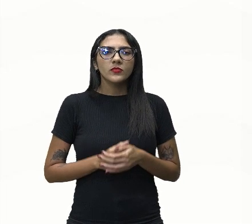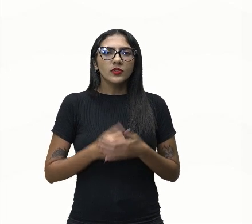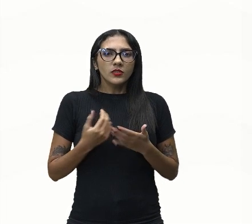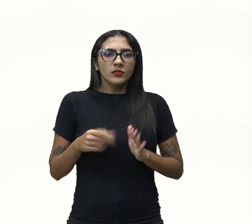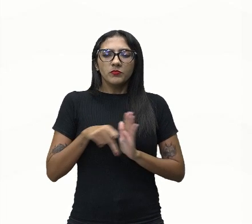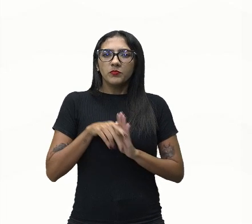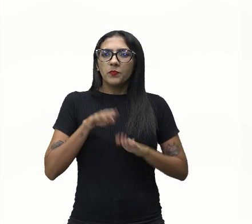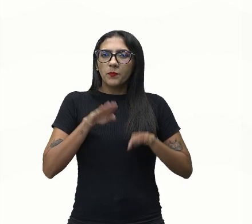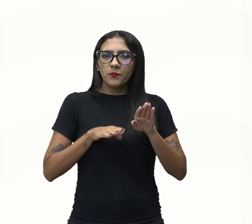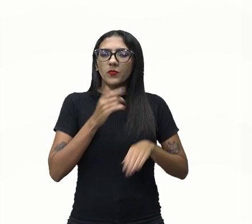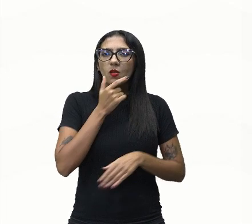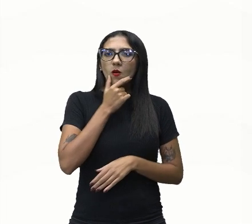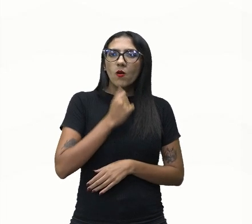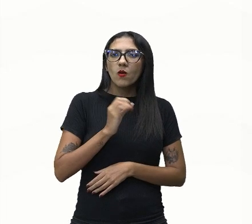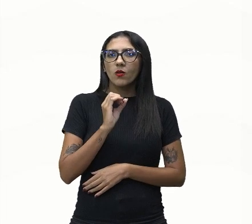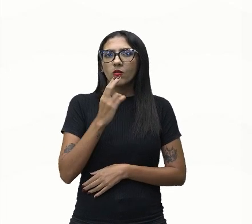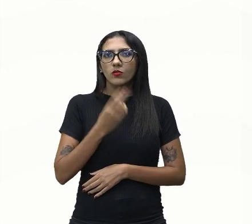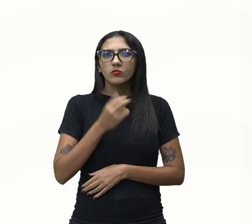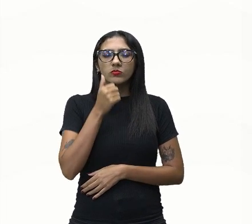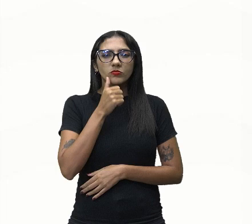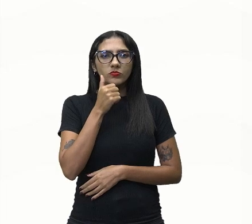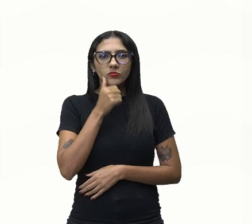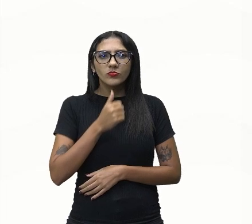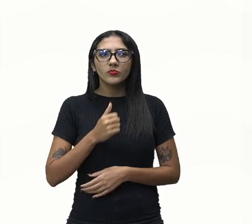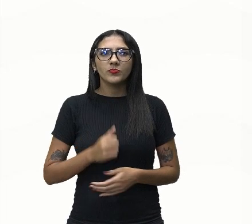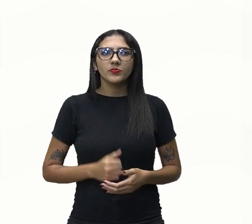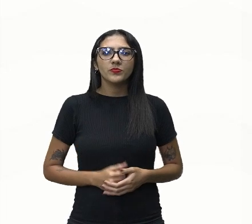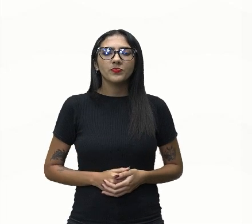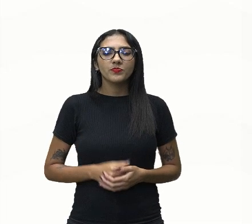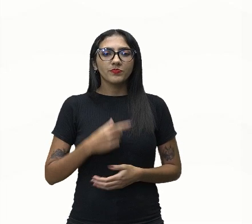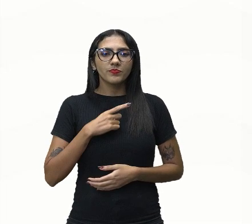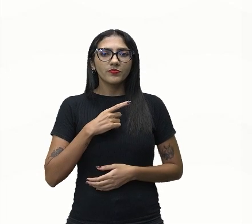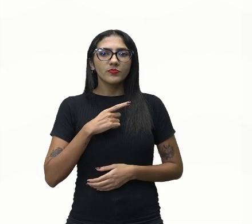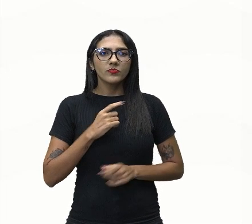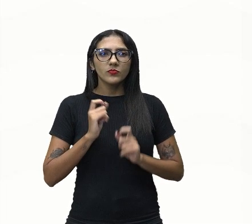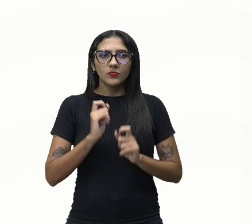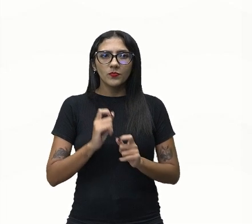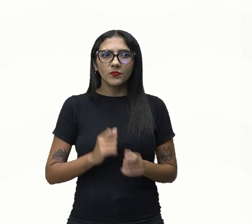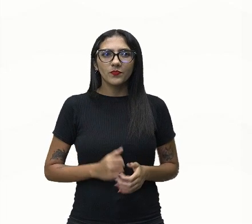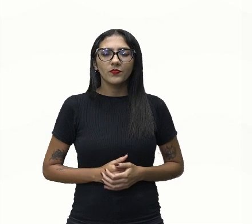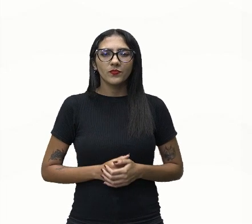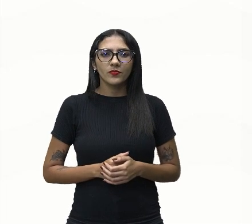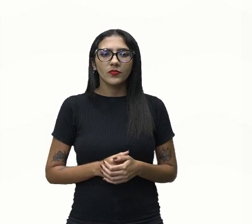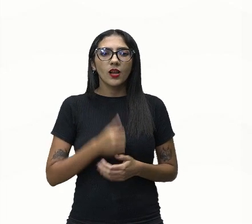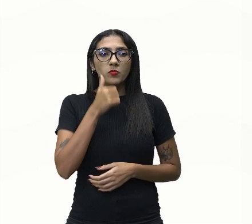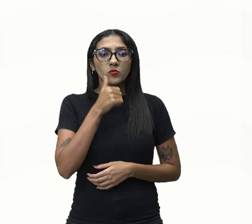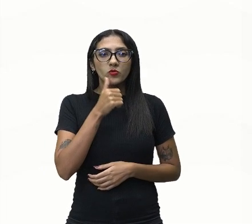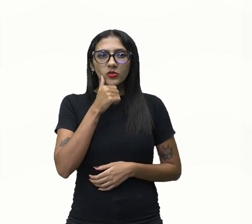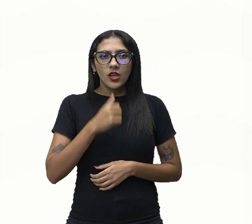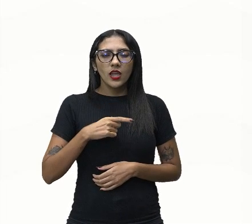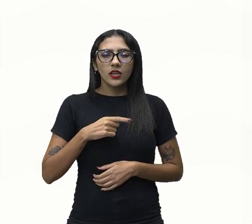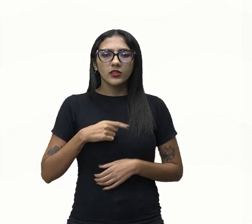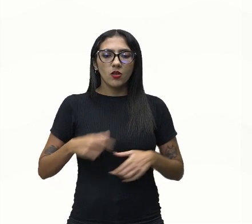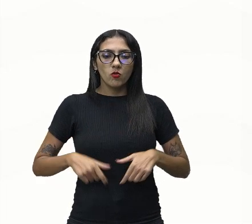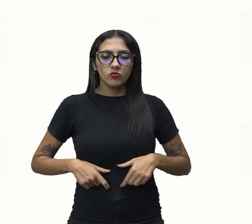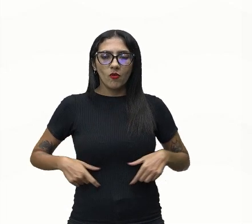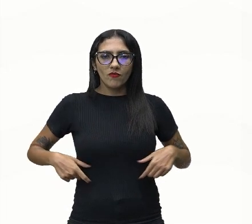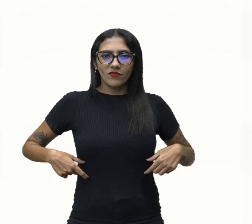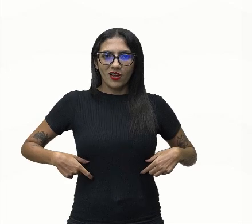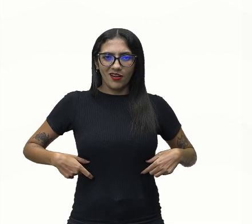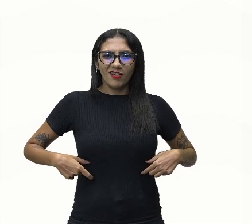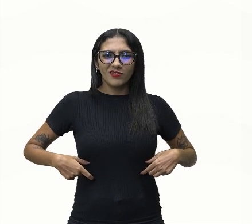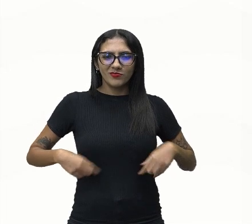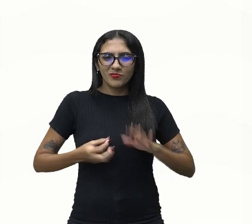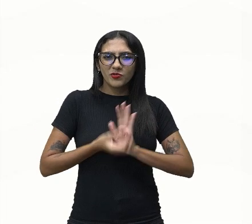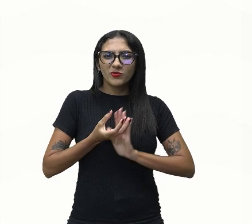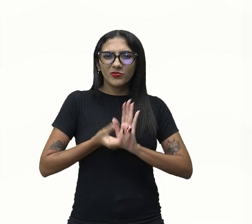sexuais, a gente observa, que a mulher vai ter os ovários, produzindo os hormônios,